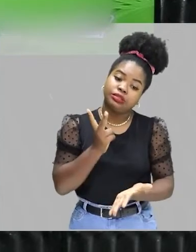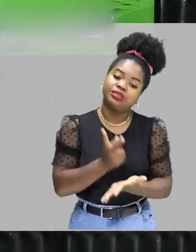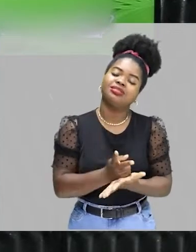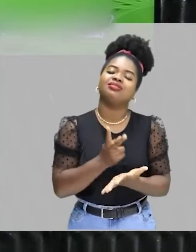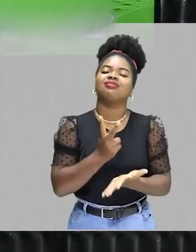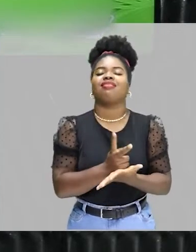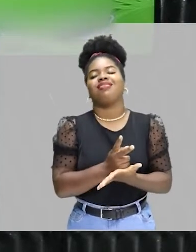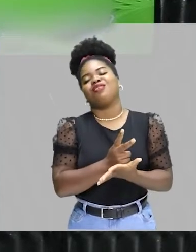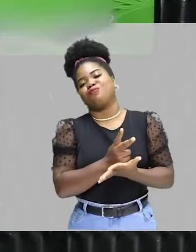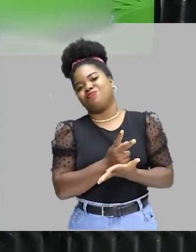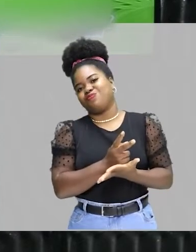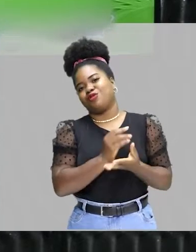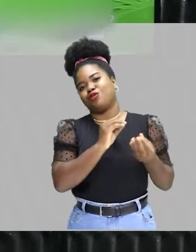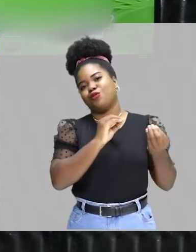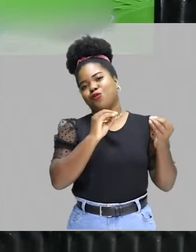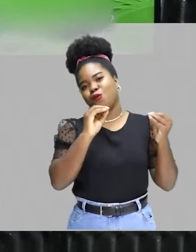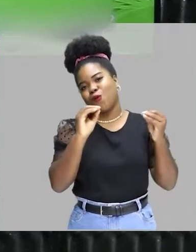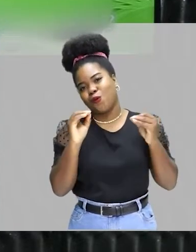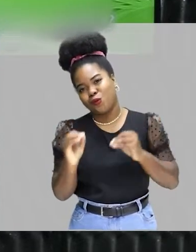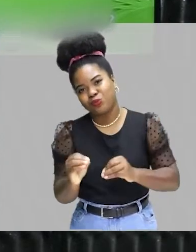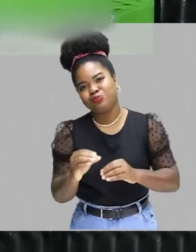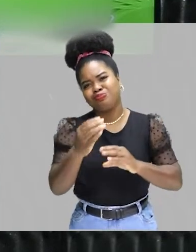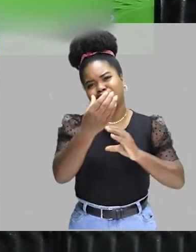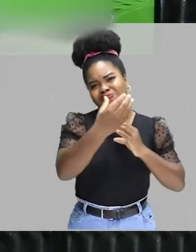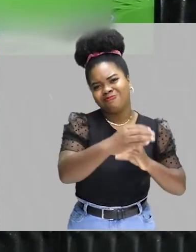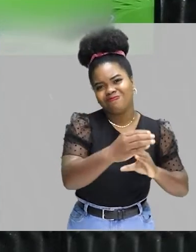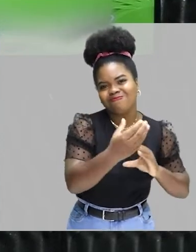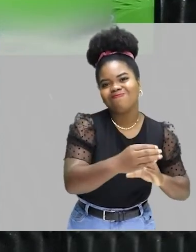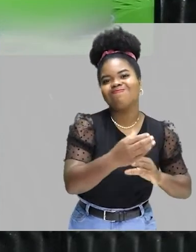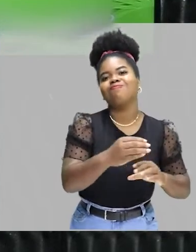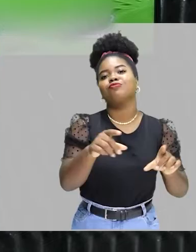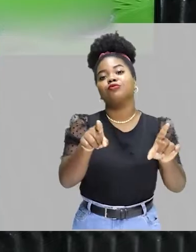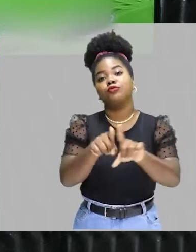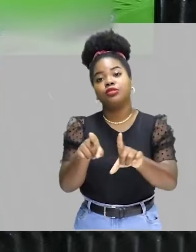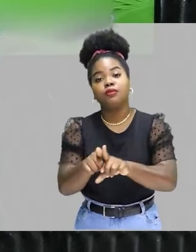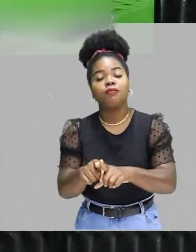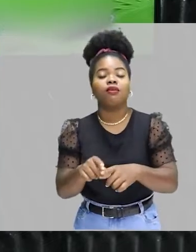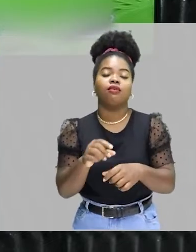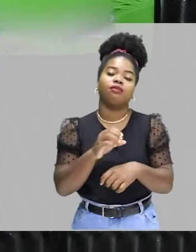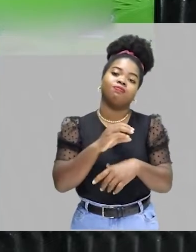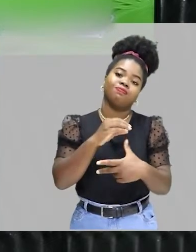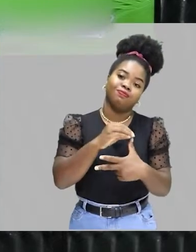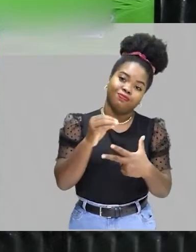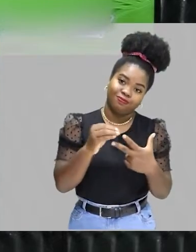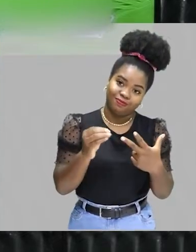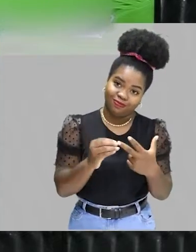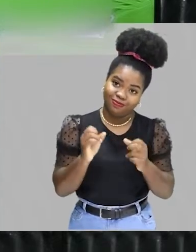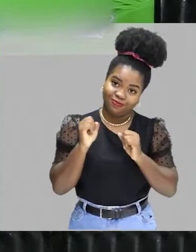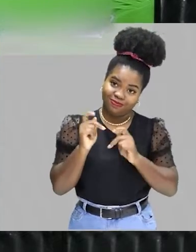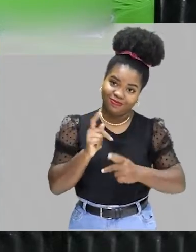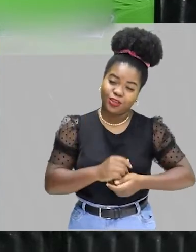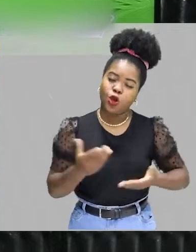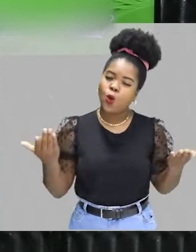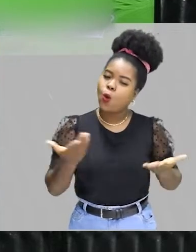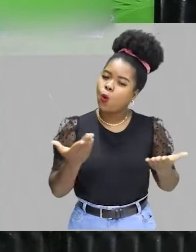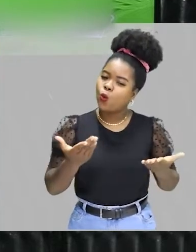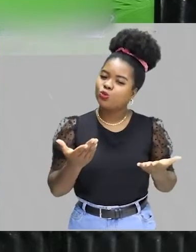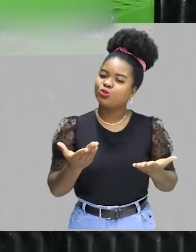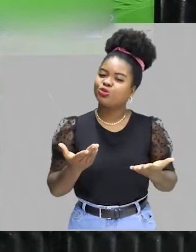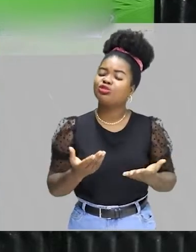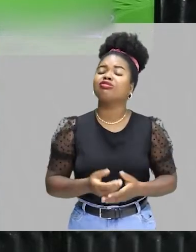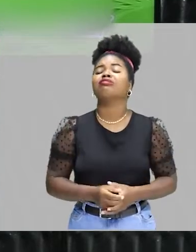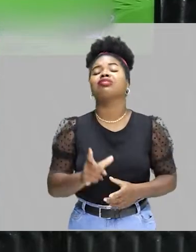presentes nos concursos públicos e também no Enem, tá certo? Hoje nós vamos falar de